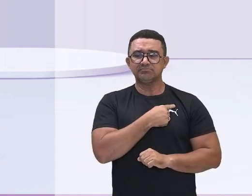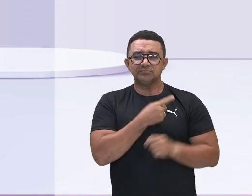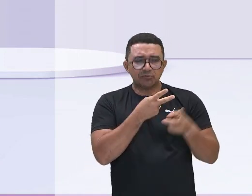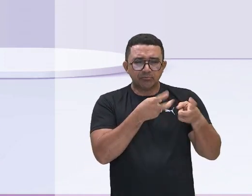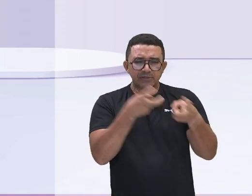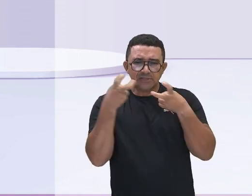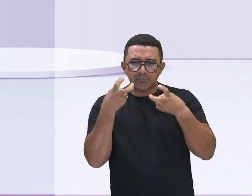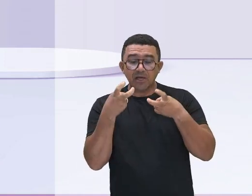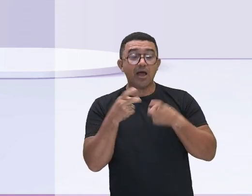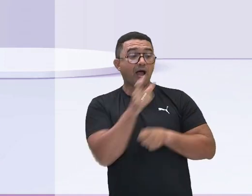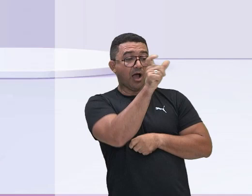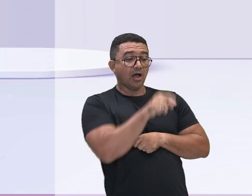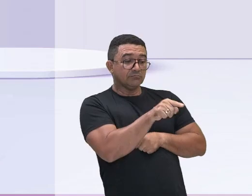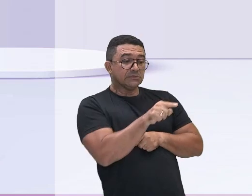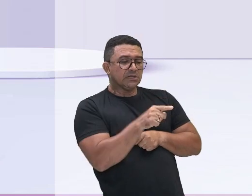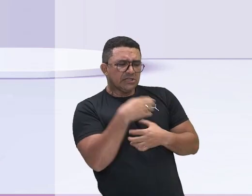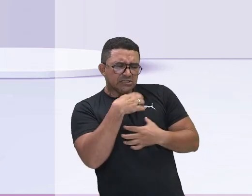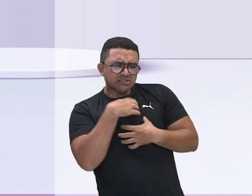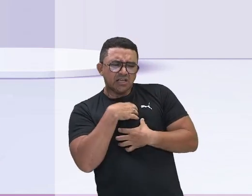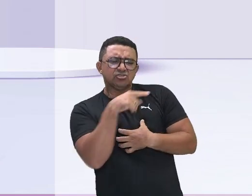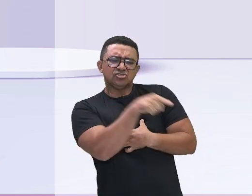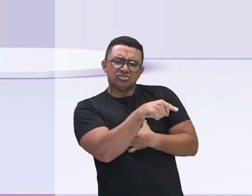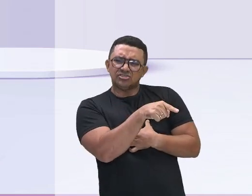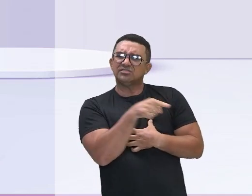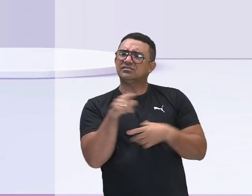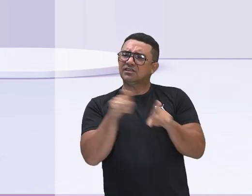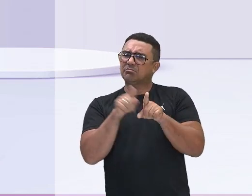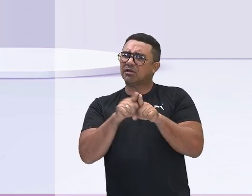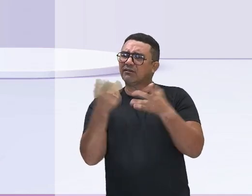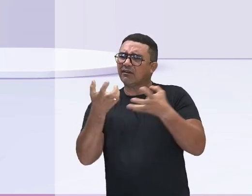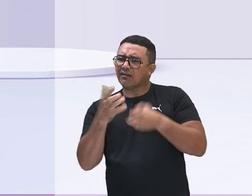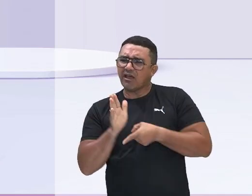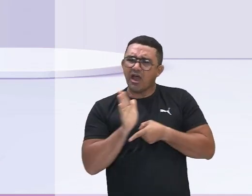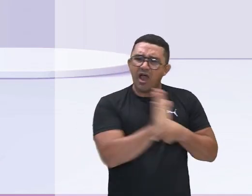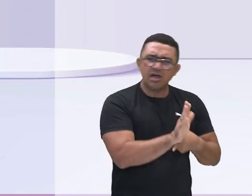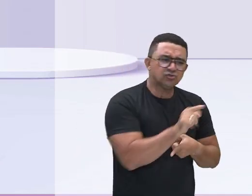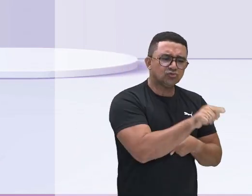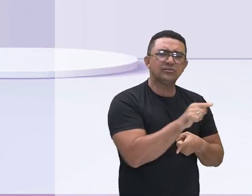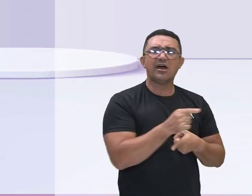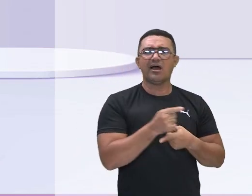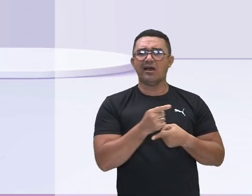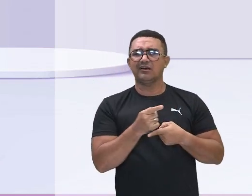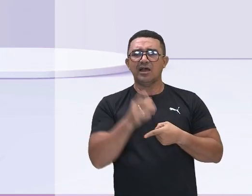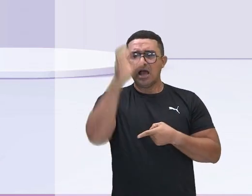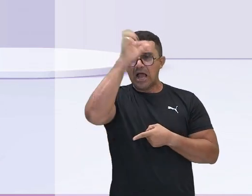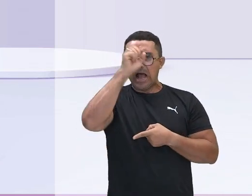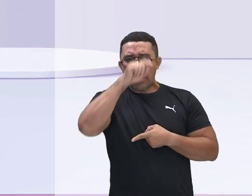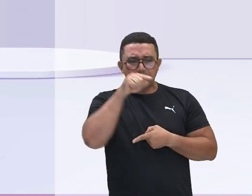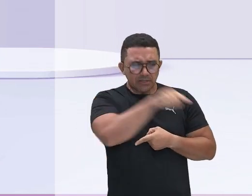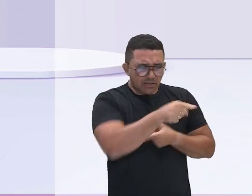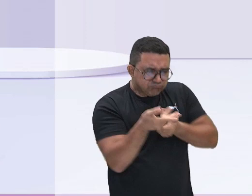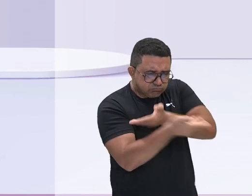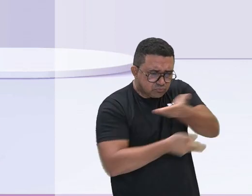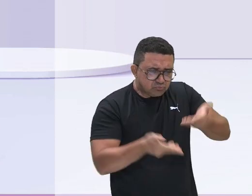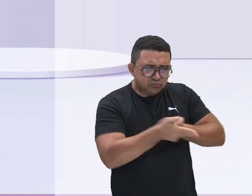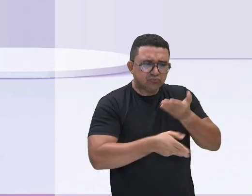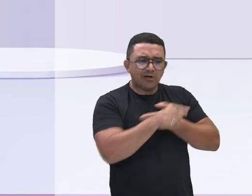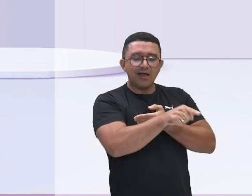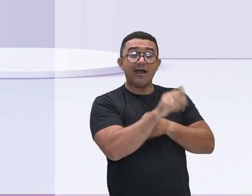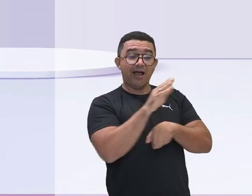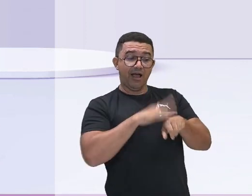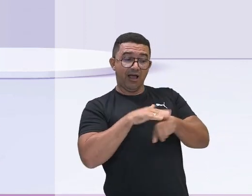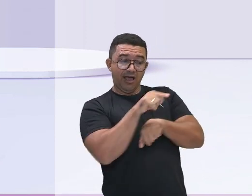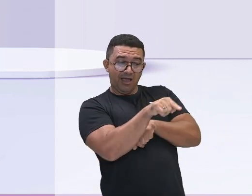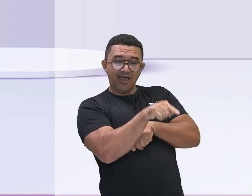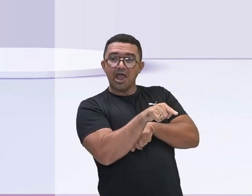outra pessoa, de sentir o que ela sente, de querer o que ela quer, de aprender do modo como ela